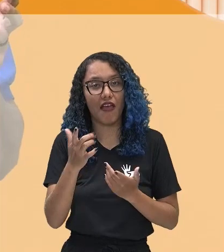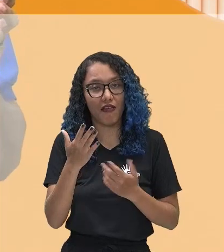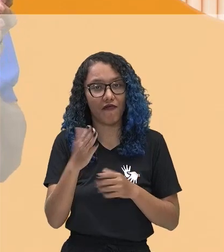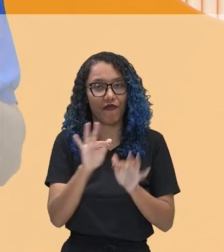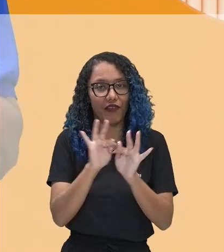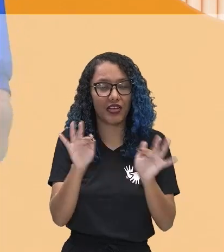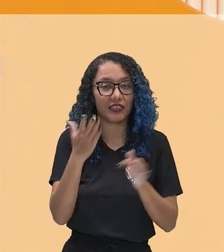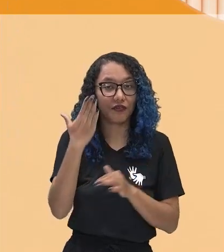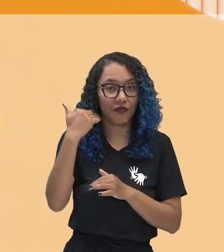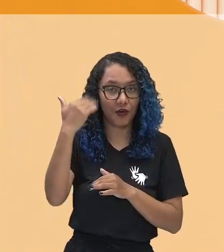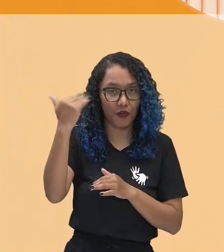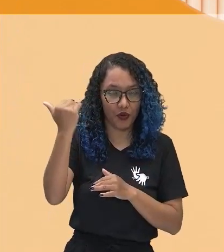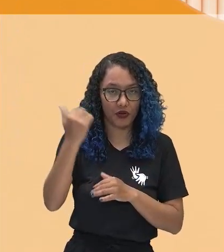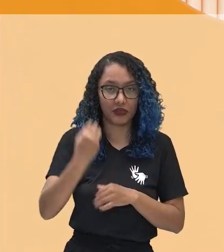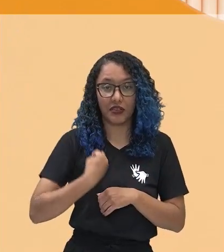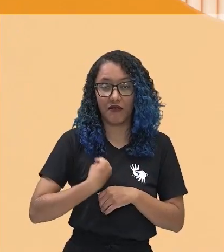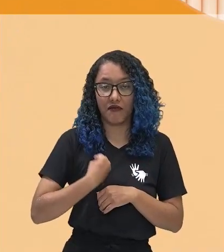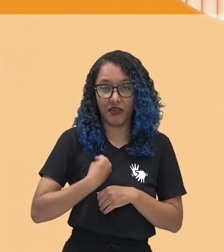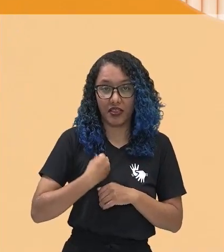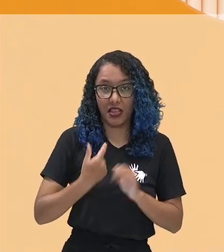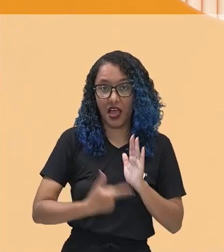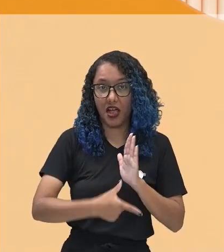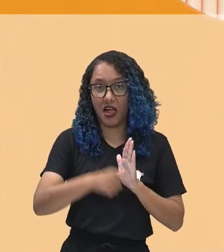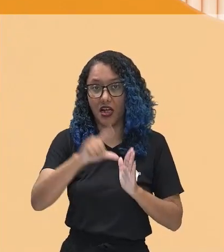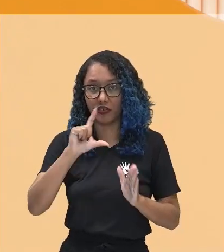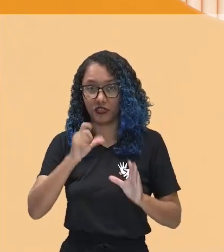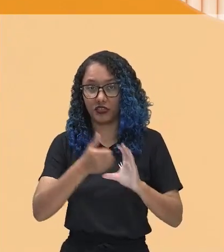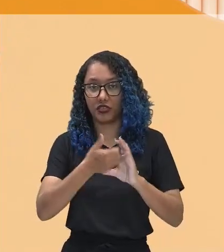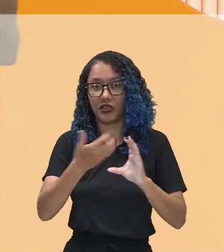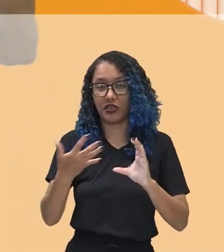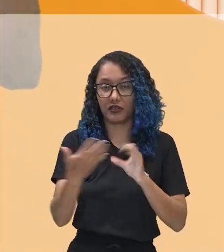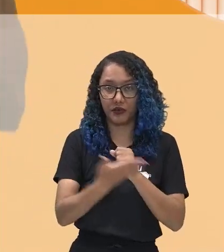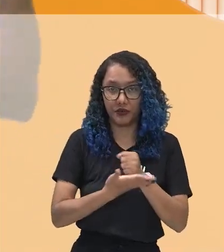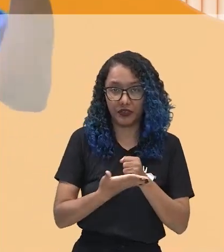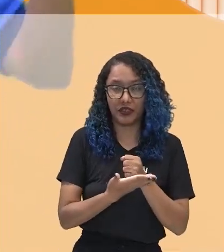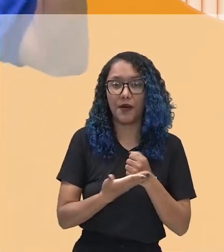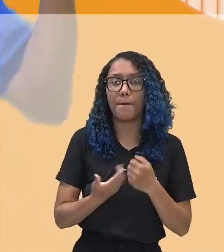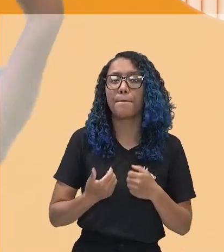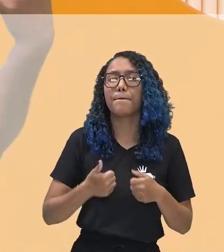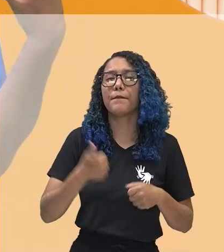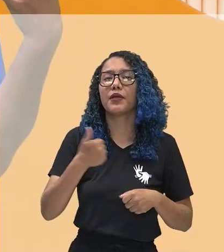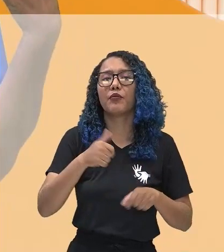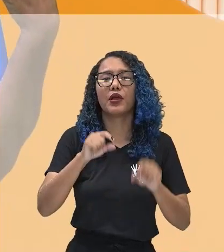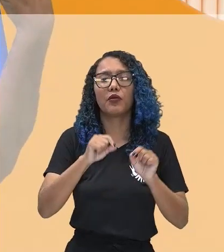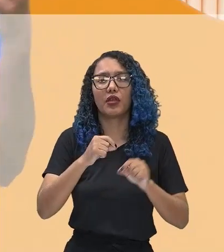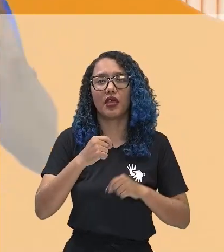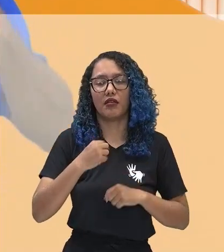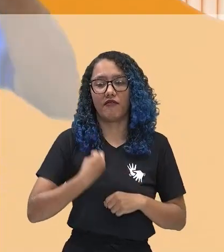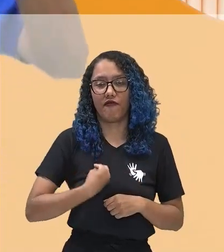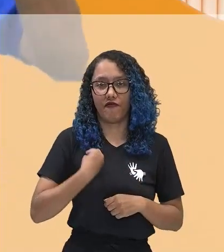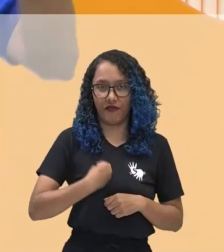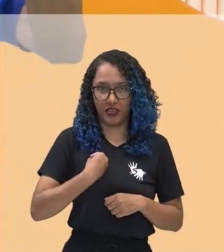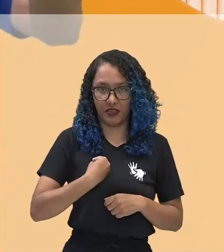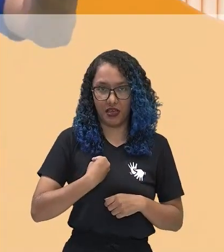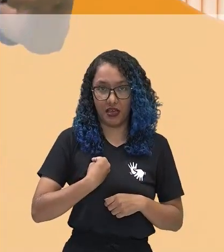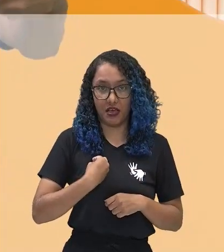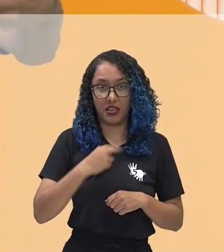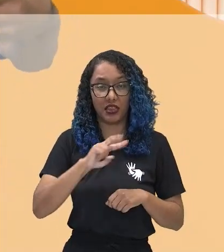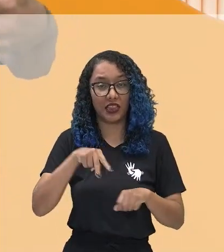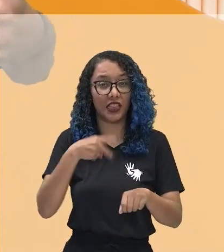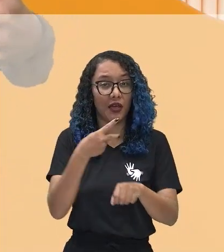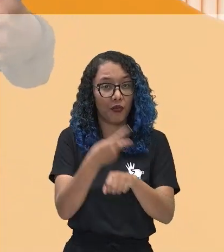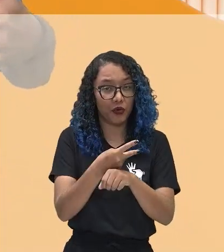existência precede a essência. Ou seja, primeiro eu existo para depois eu